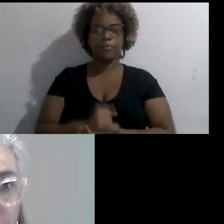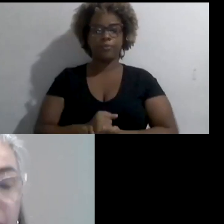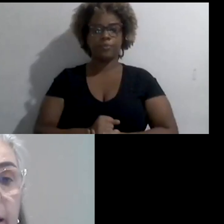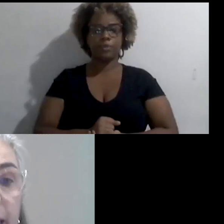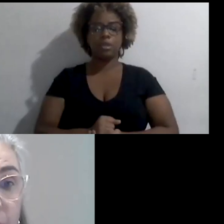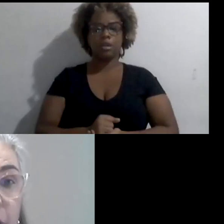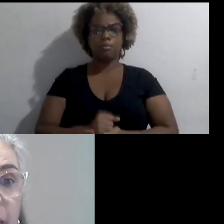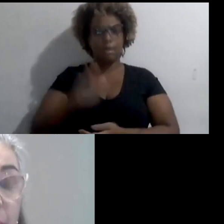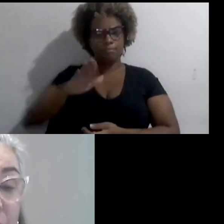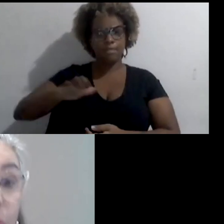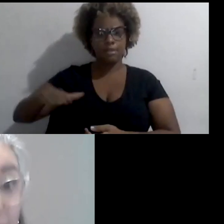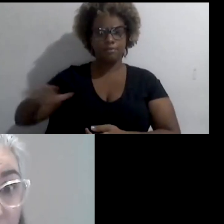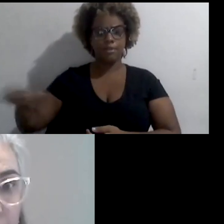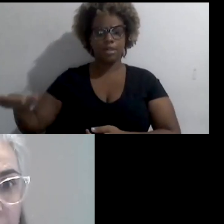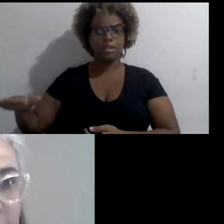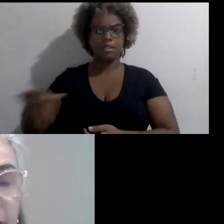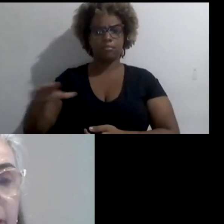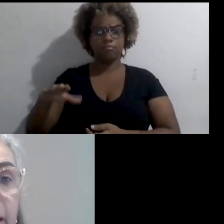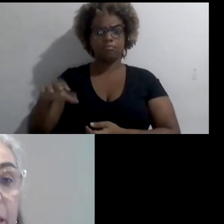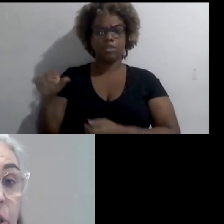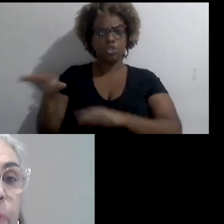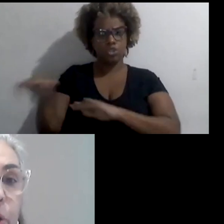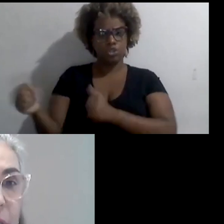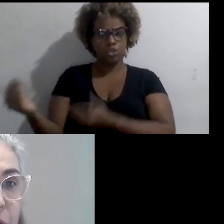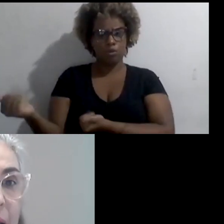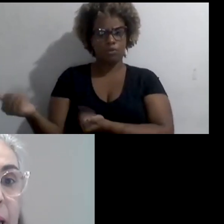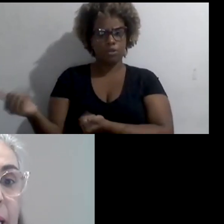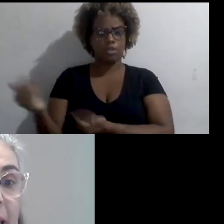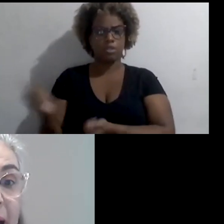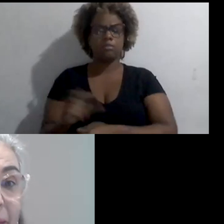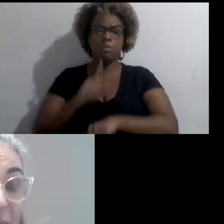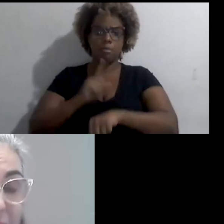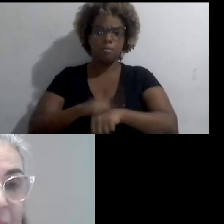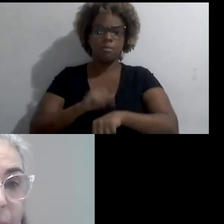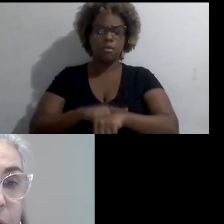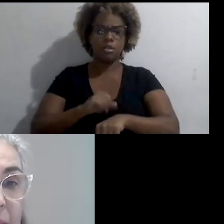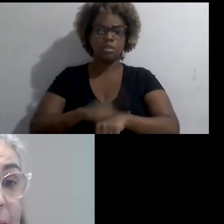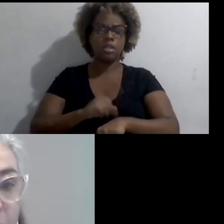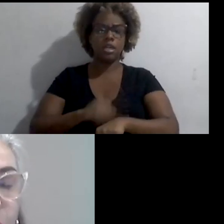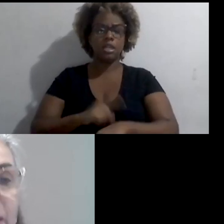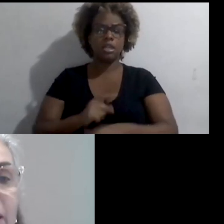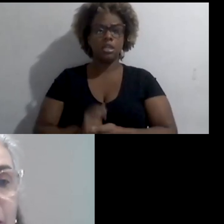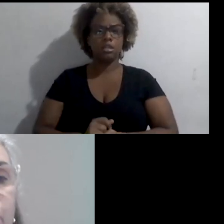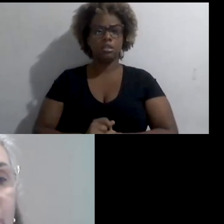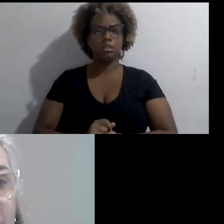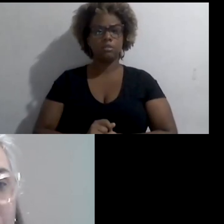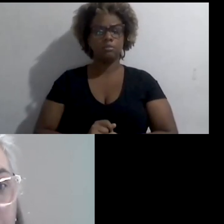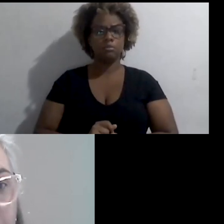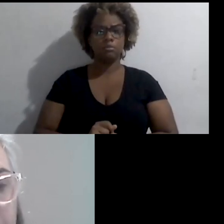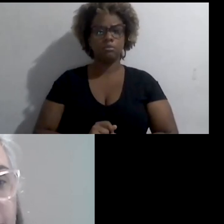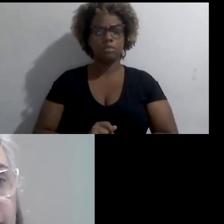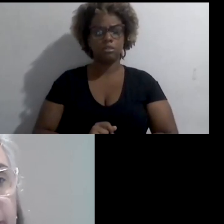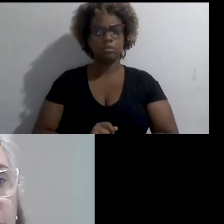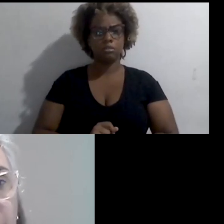juventude. Né, eu acho que é uma questão contemporânea e que a gente não pode deixar passar, porque cabe a nós essa responsabilidade